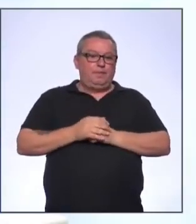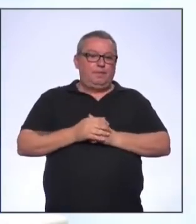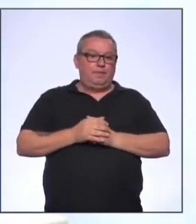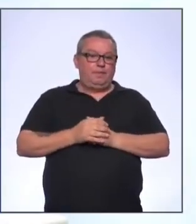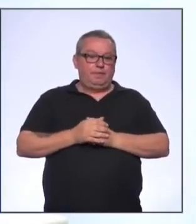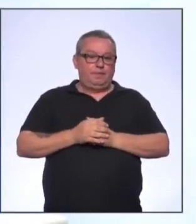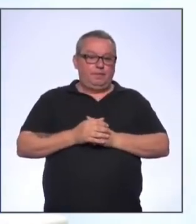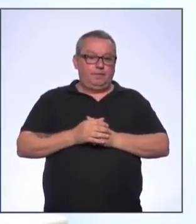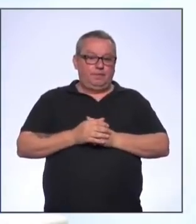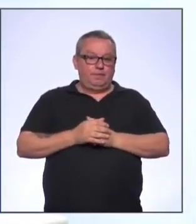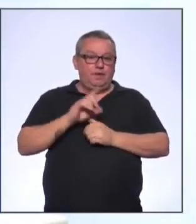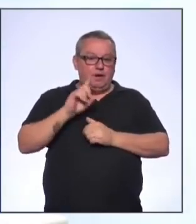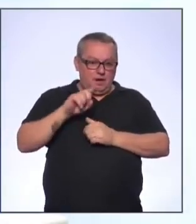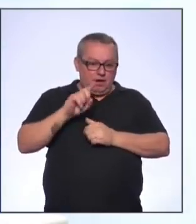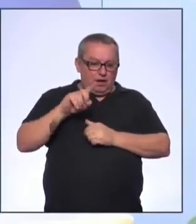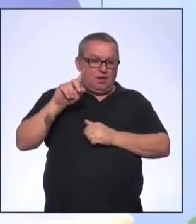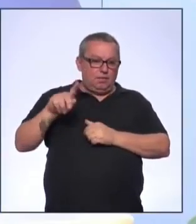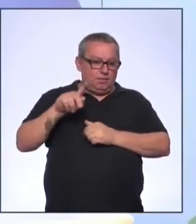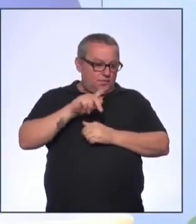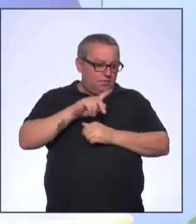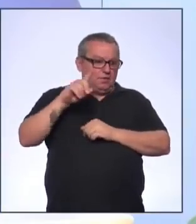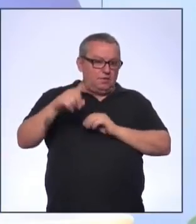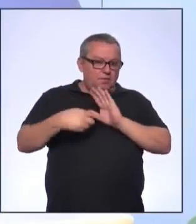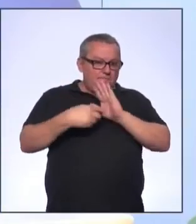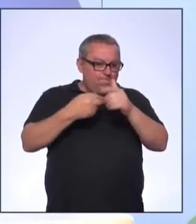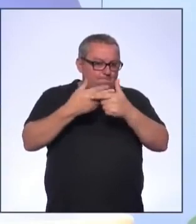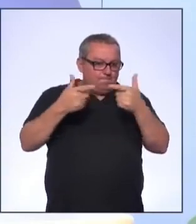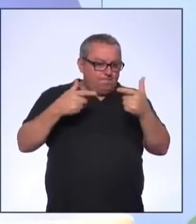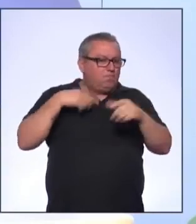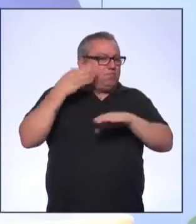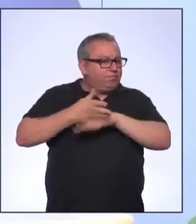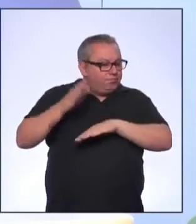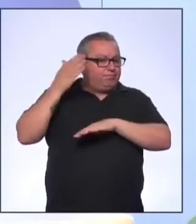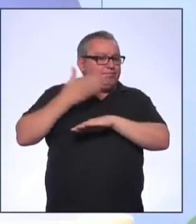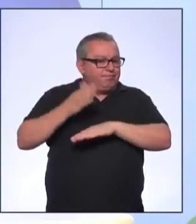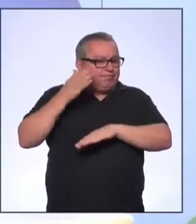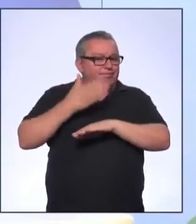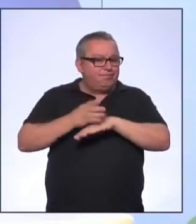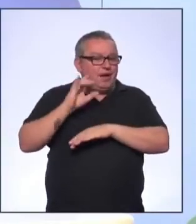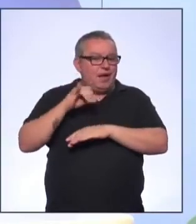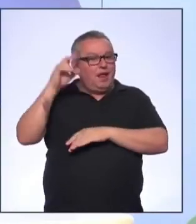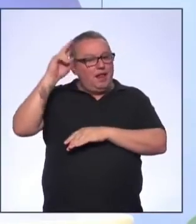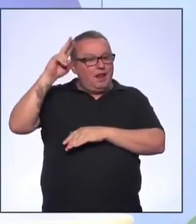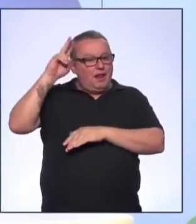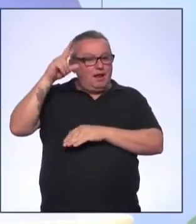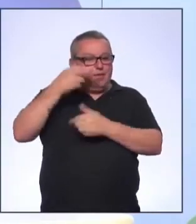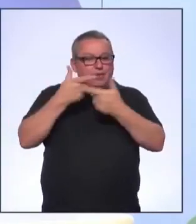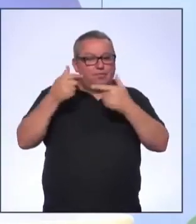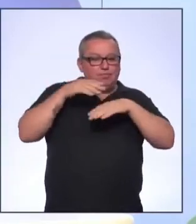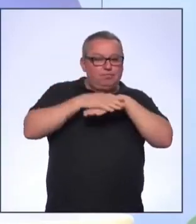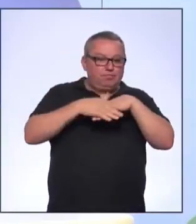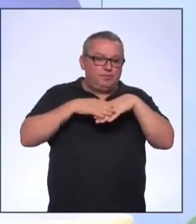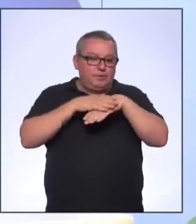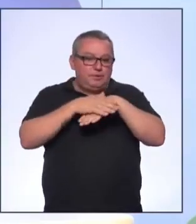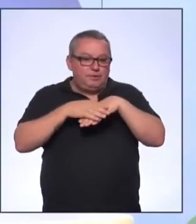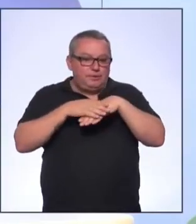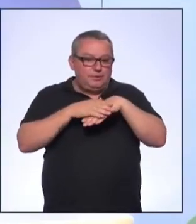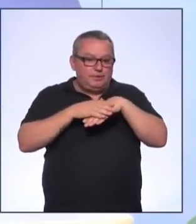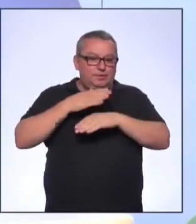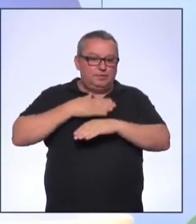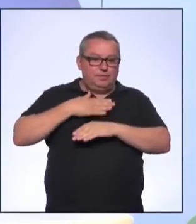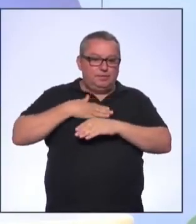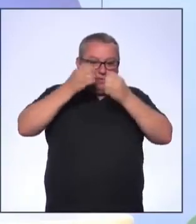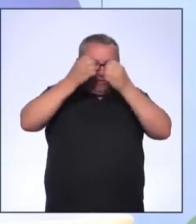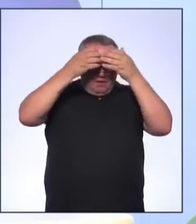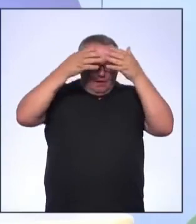contra-argumentando. É isso, professora? É Algo a isso aí. acrescentar? É esse treino constante, né? Eu acho que é lembrar mesmo da conversa ali com. Para mim fica